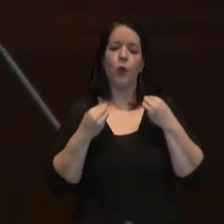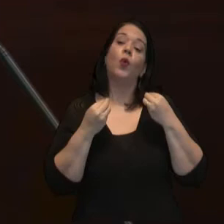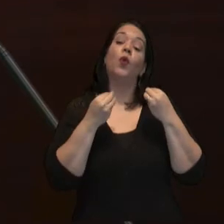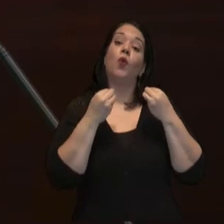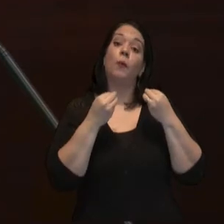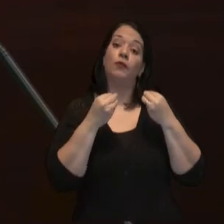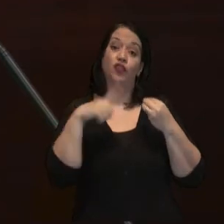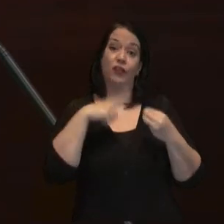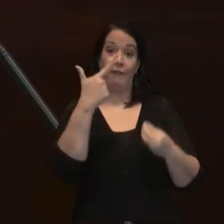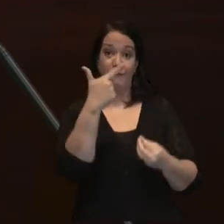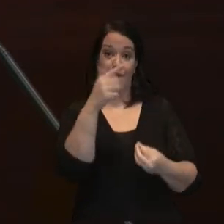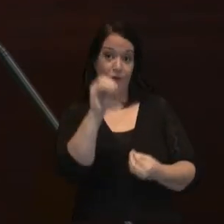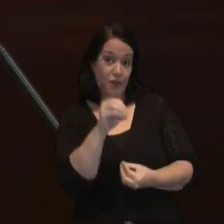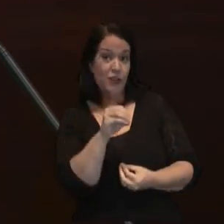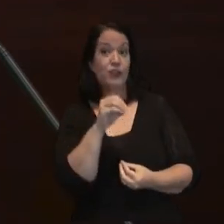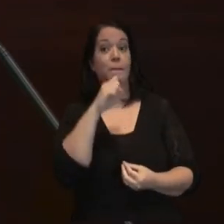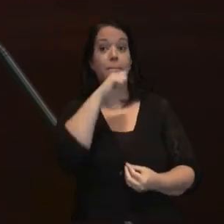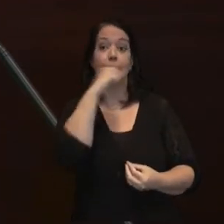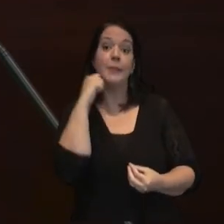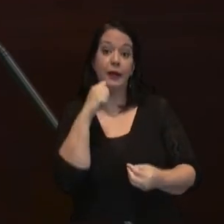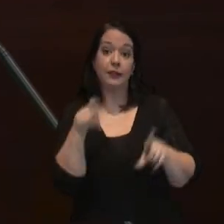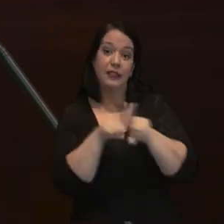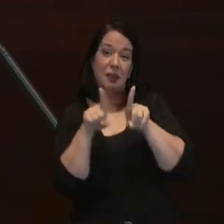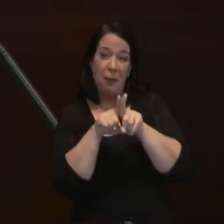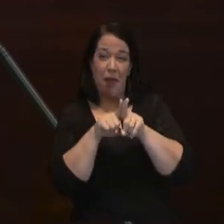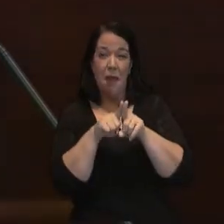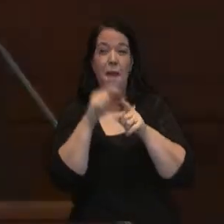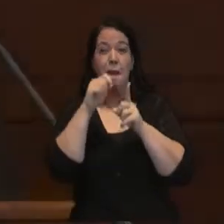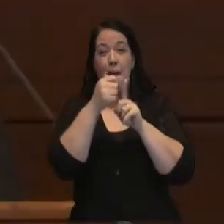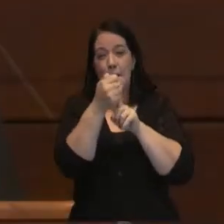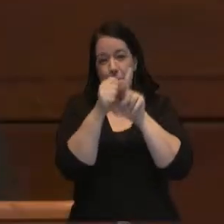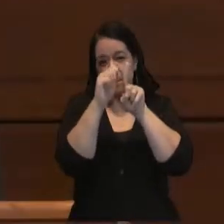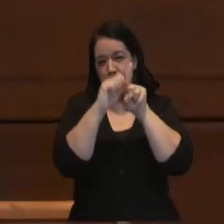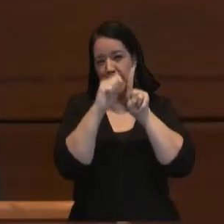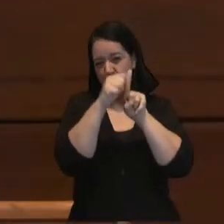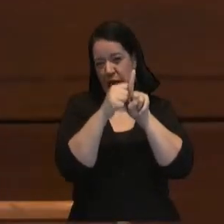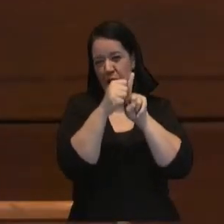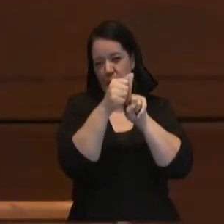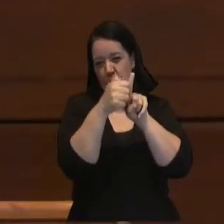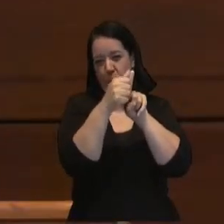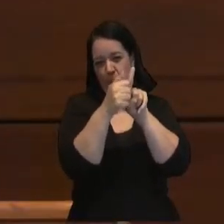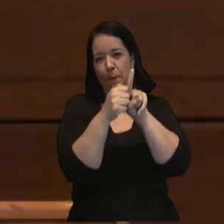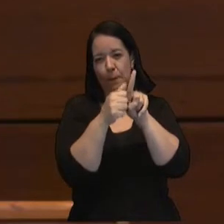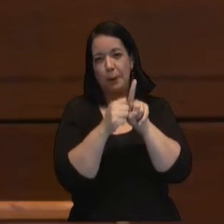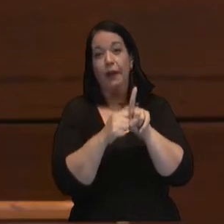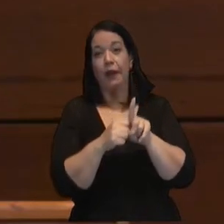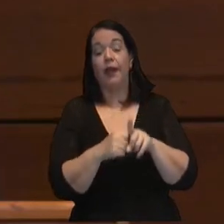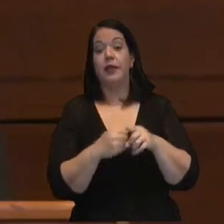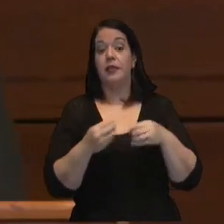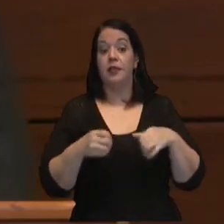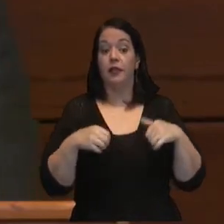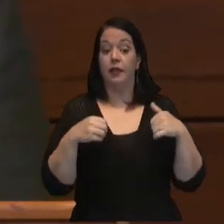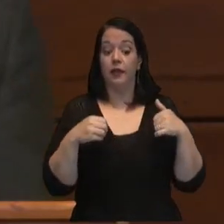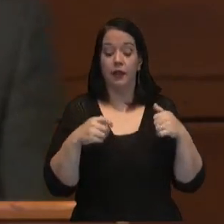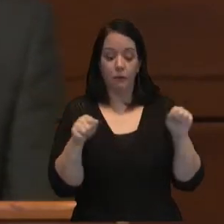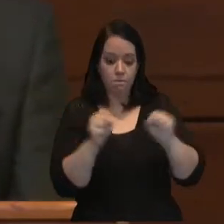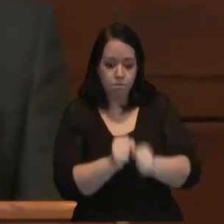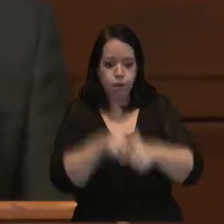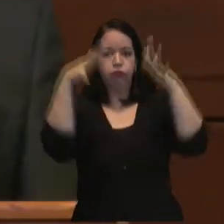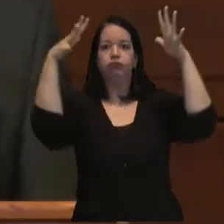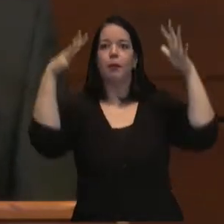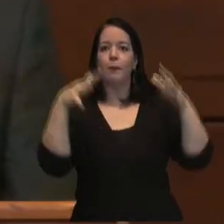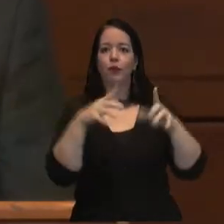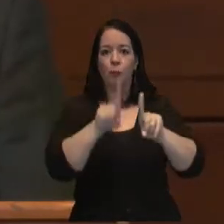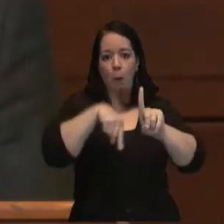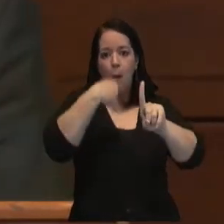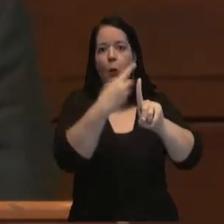por Deus, curou o capitão da Síria, Naamã, de lepra. Nós conhecemos bem essa história. Este homem ainda